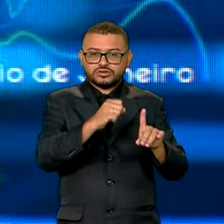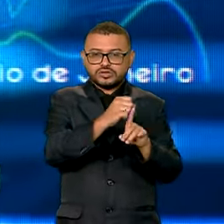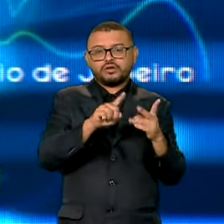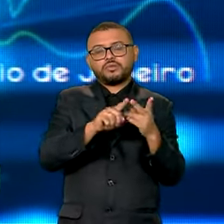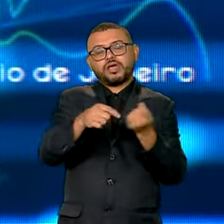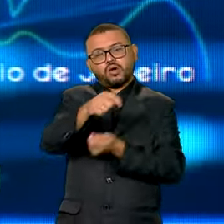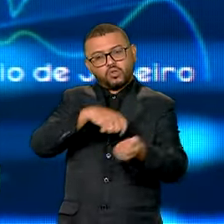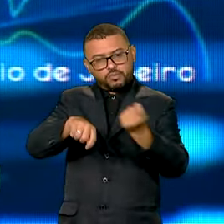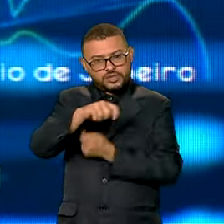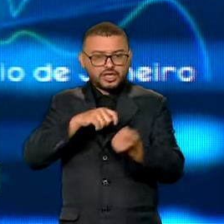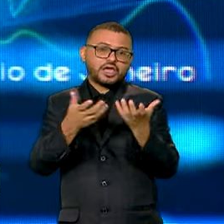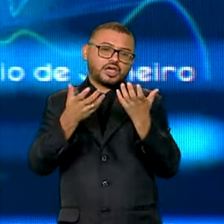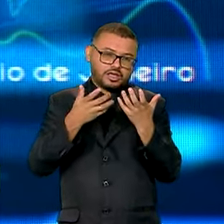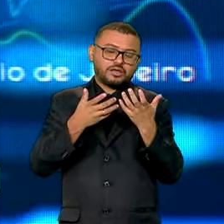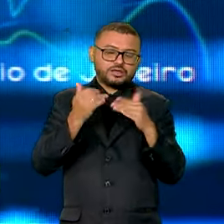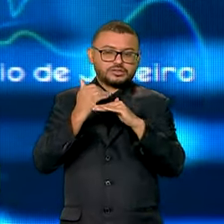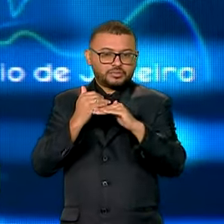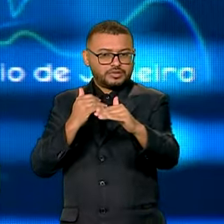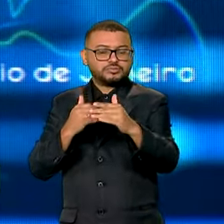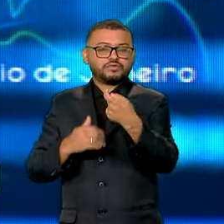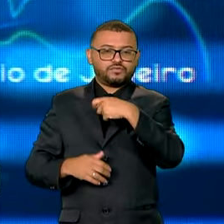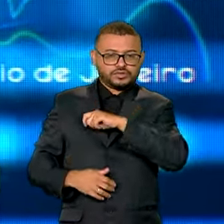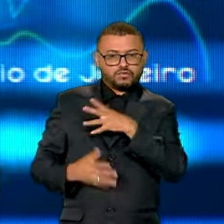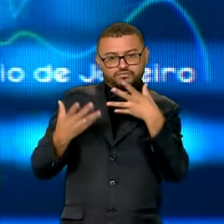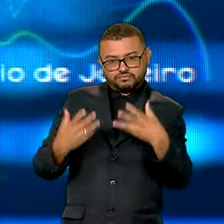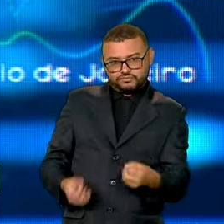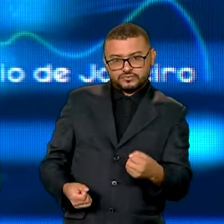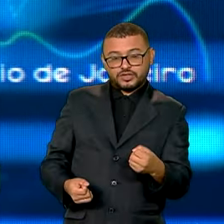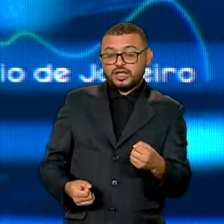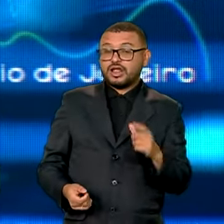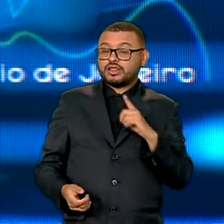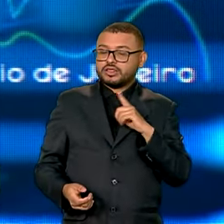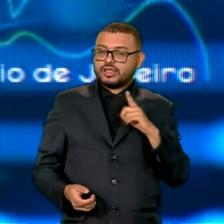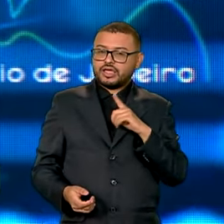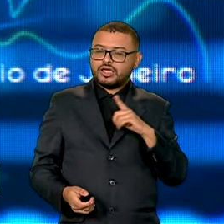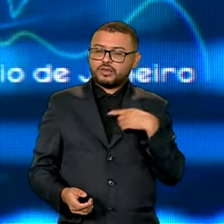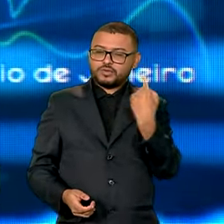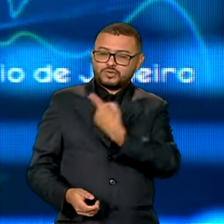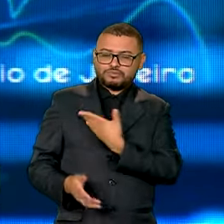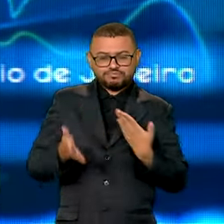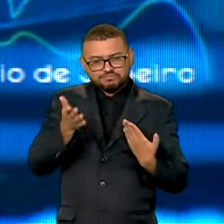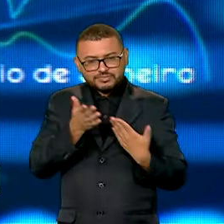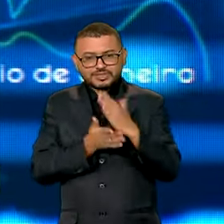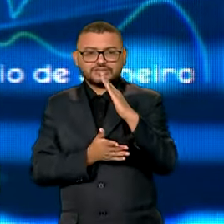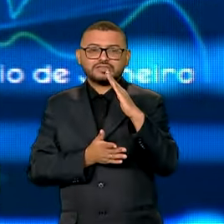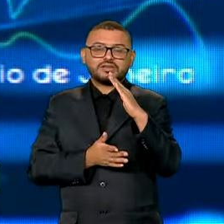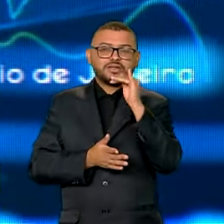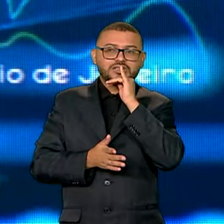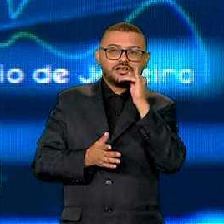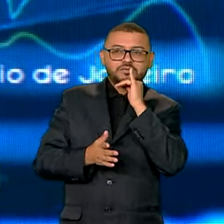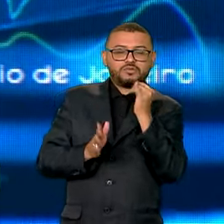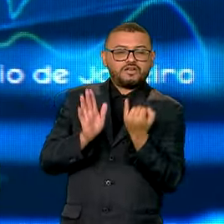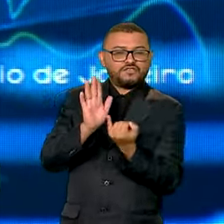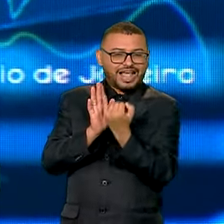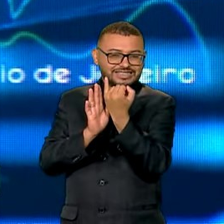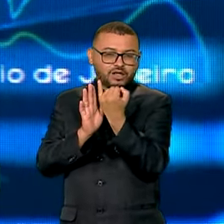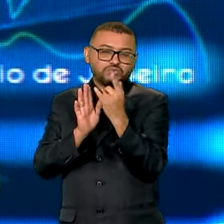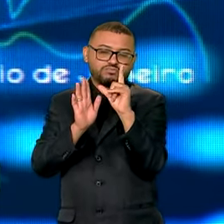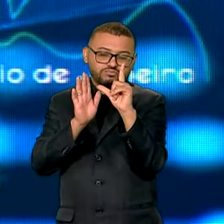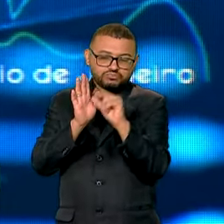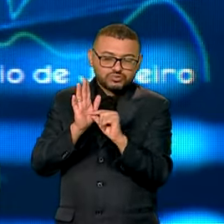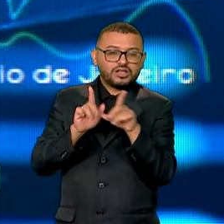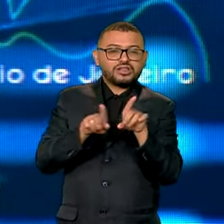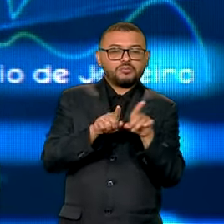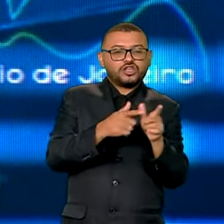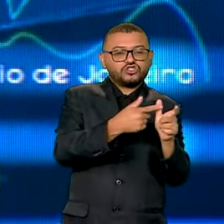estabilidade econômica e estabilidade fiscal. Com determinação, vencemos os fantasmas da inflação e a dívida